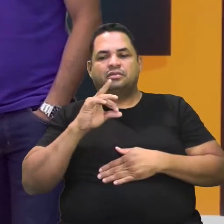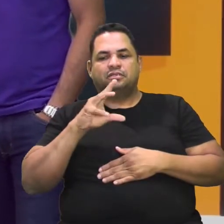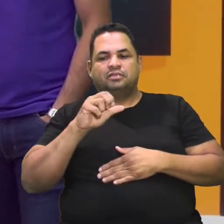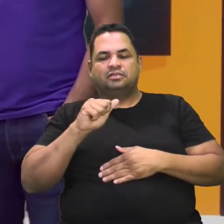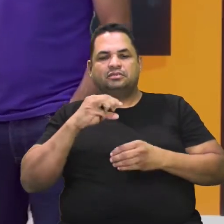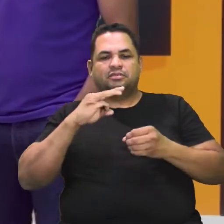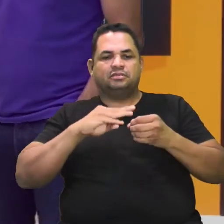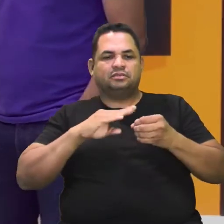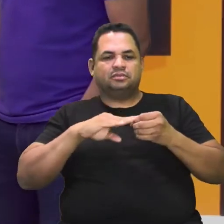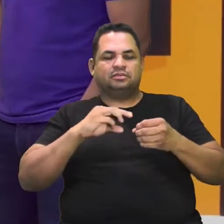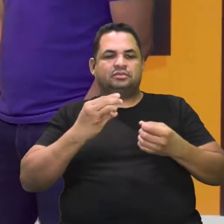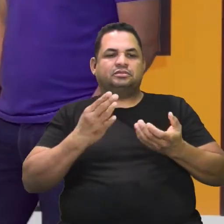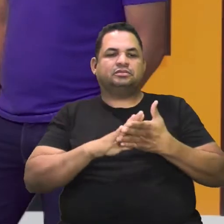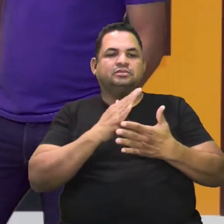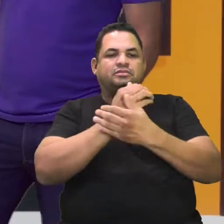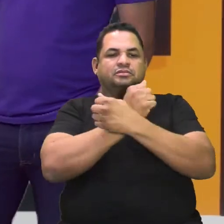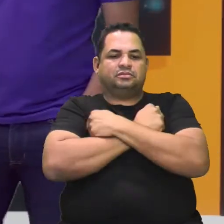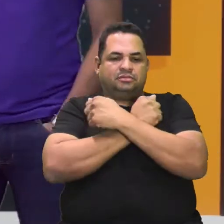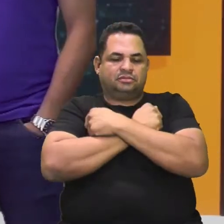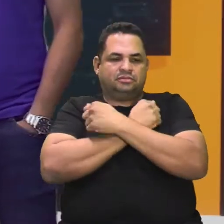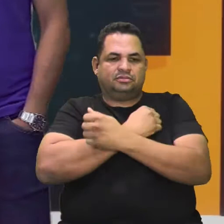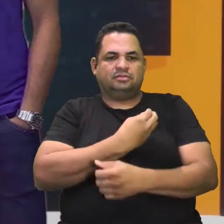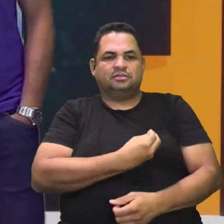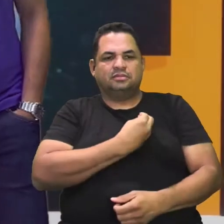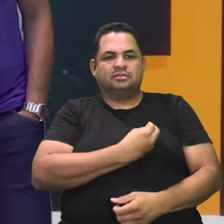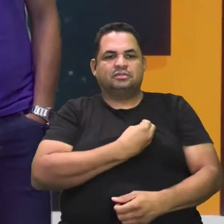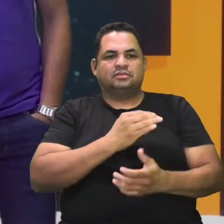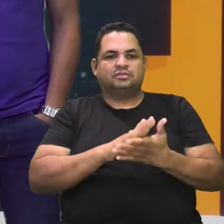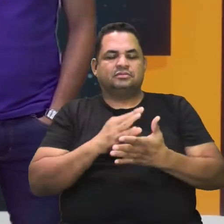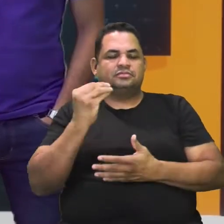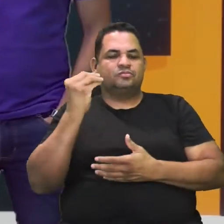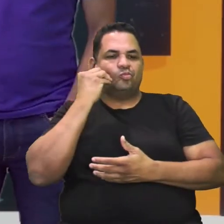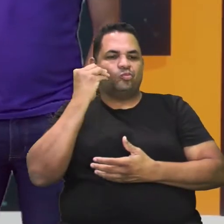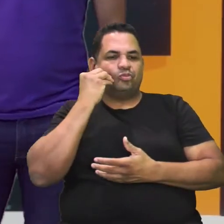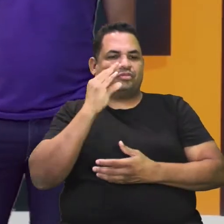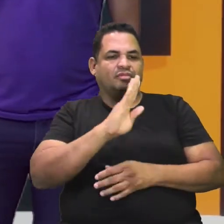Então, aquele abraço aos professores presencial da Valdemiro e um